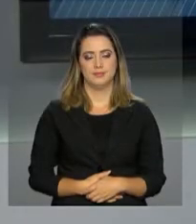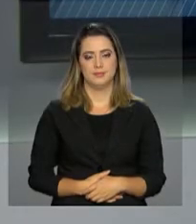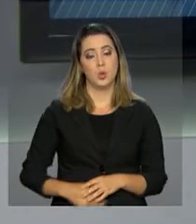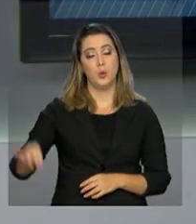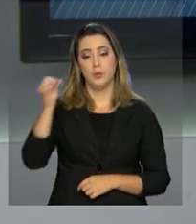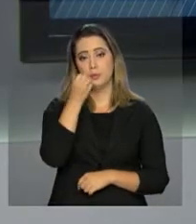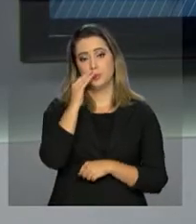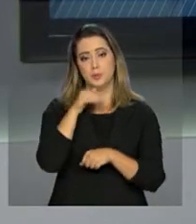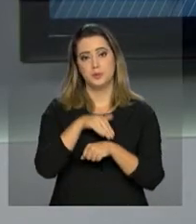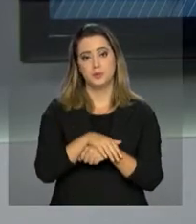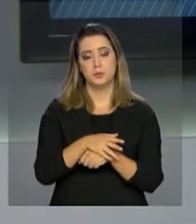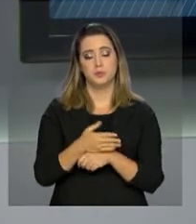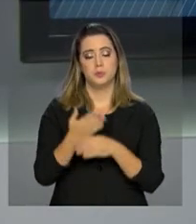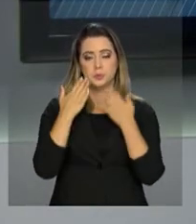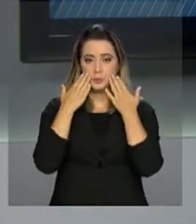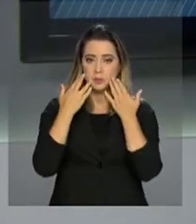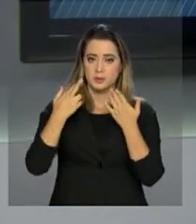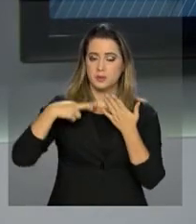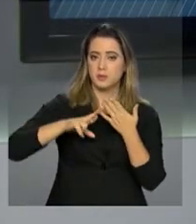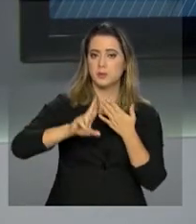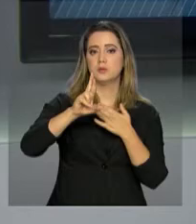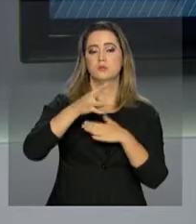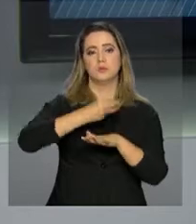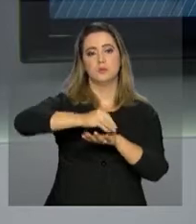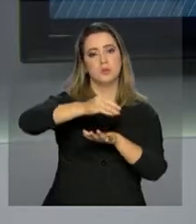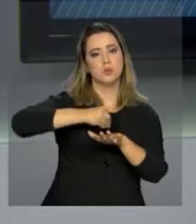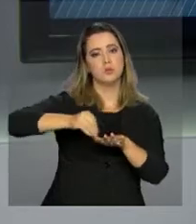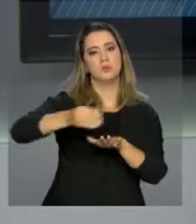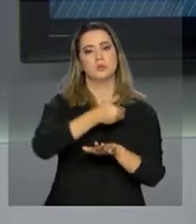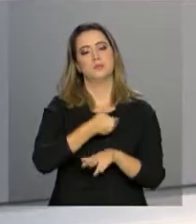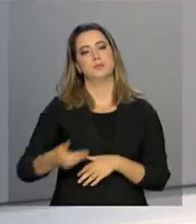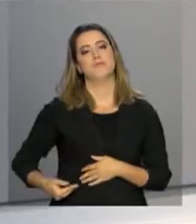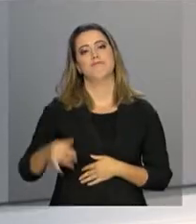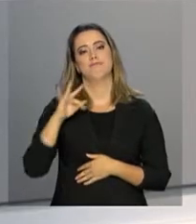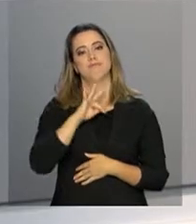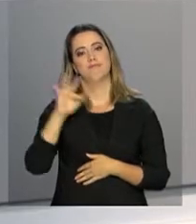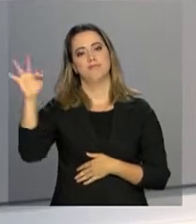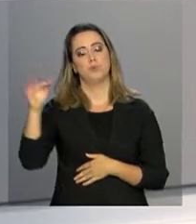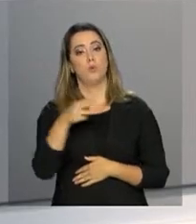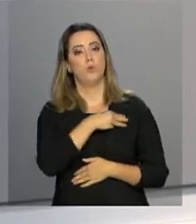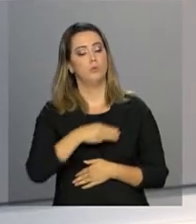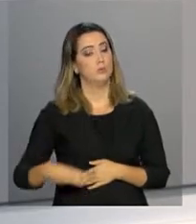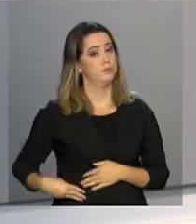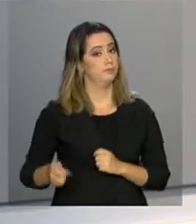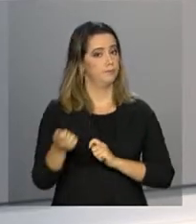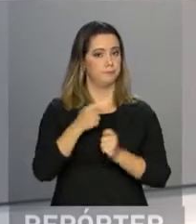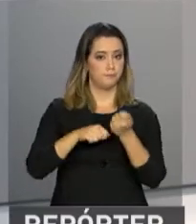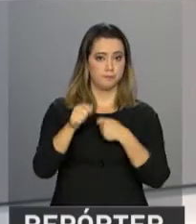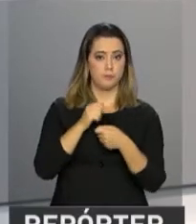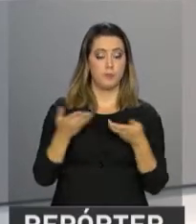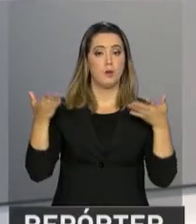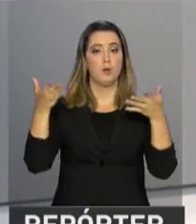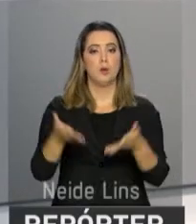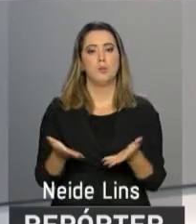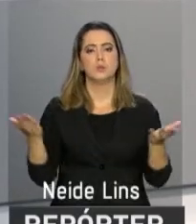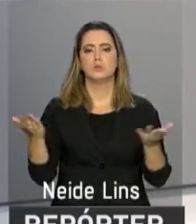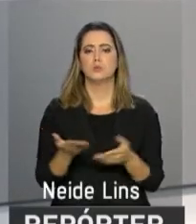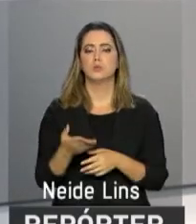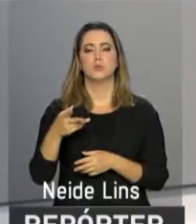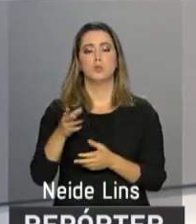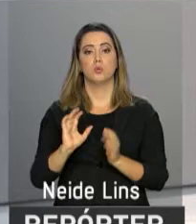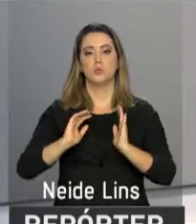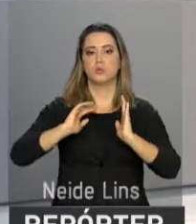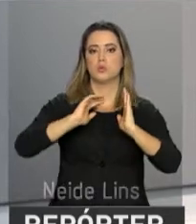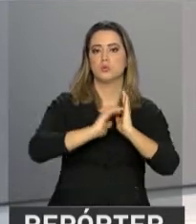Olá, boa noite. No ar o repórter NBR com as notícias do governo federal. O ministro da Fazenda, Henrique Meirelles, participou hoje no